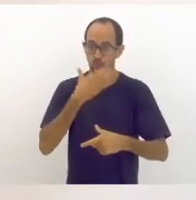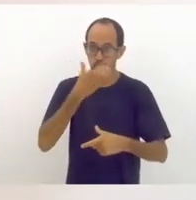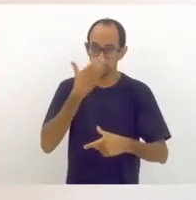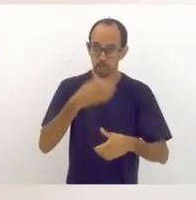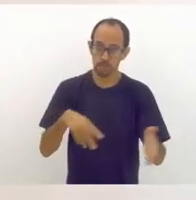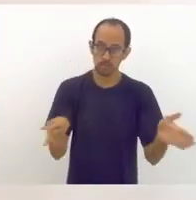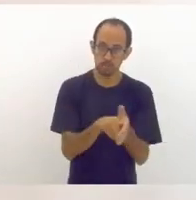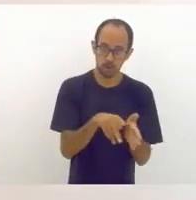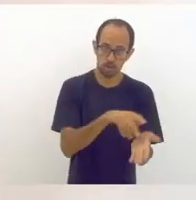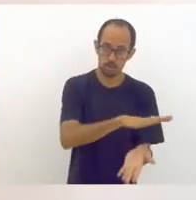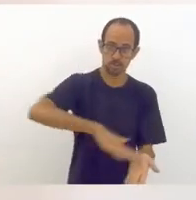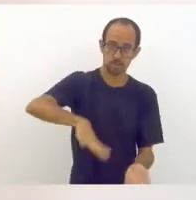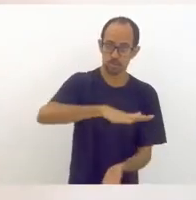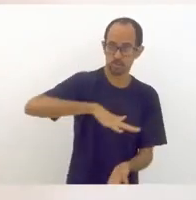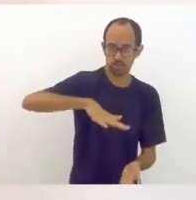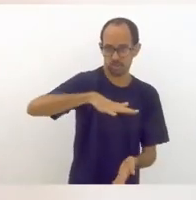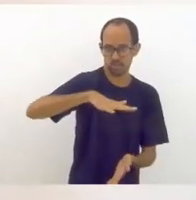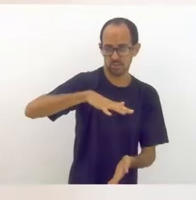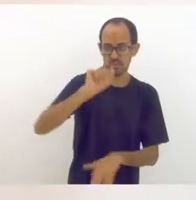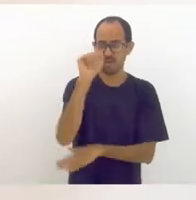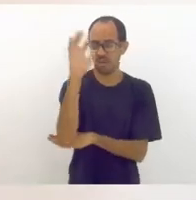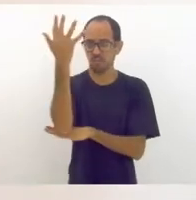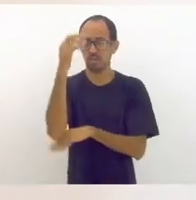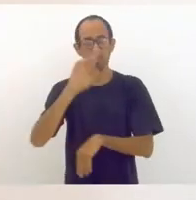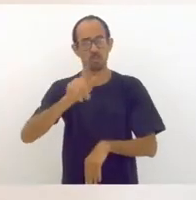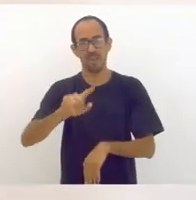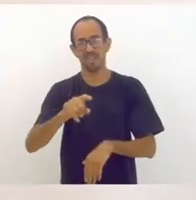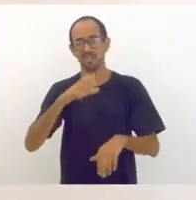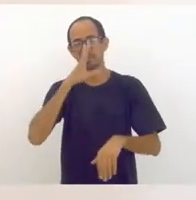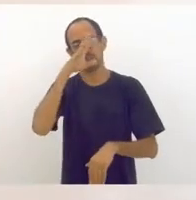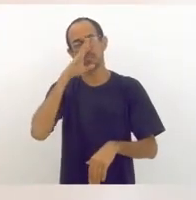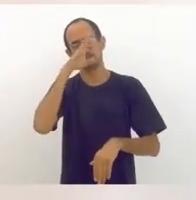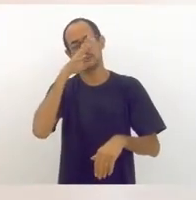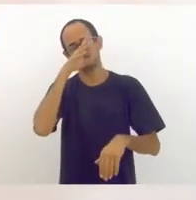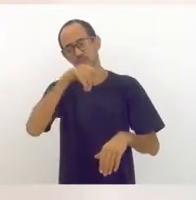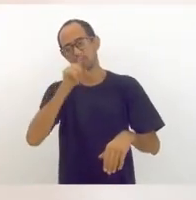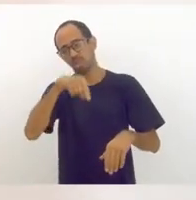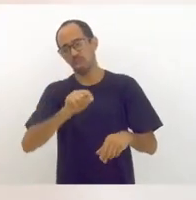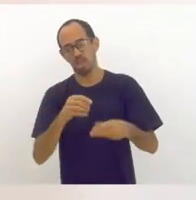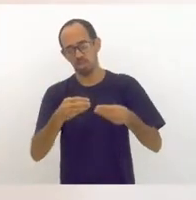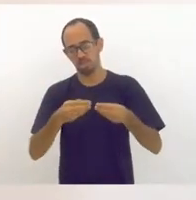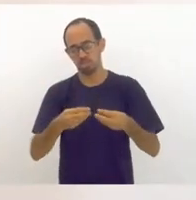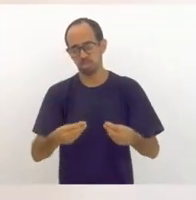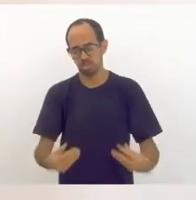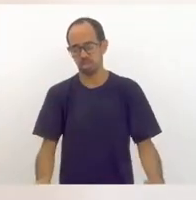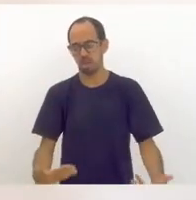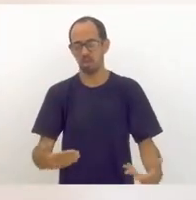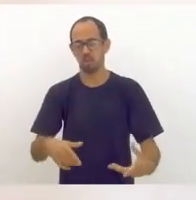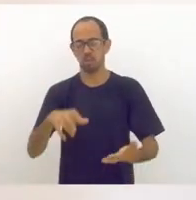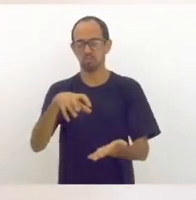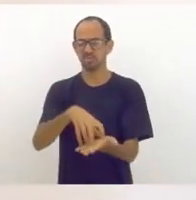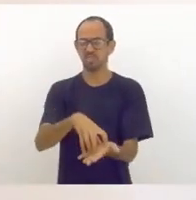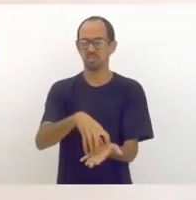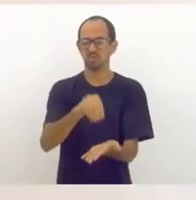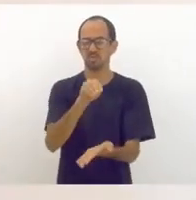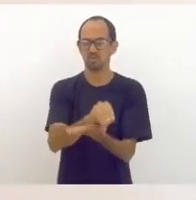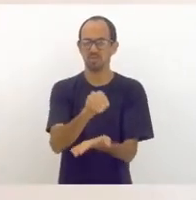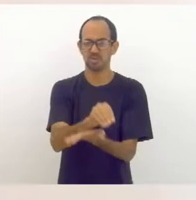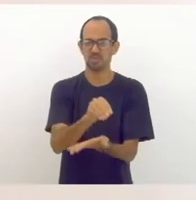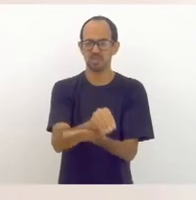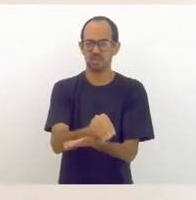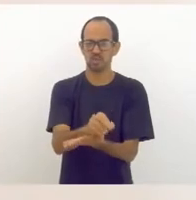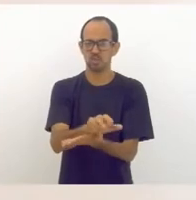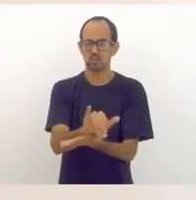árvores nativas da Mata Atlântica, e não com esse absurdo que é de fragilizar a unidade de conservação, fragilizar a proteção de um rio